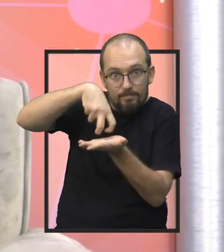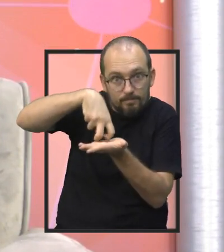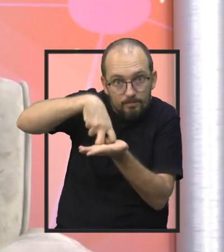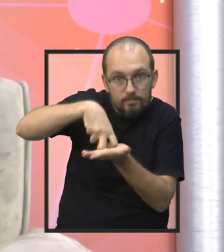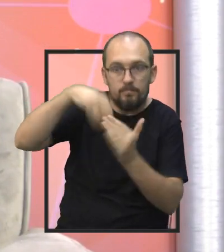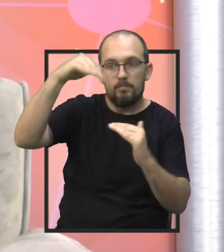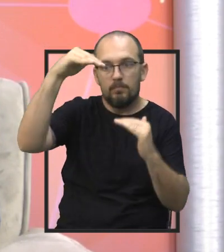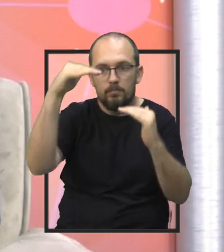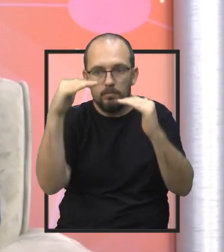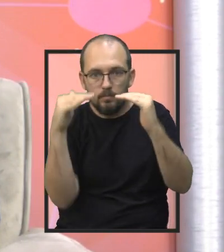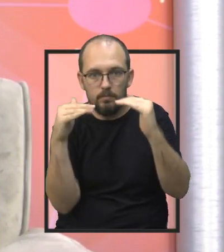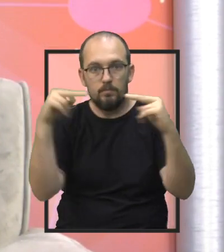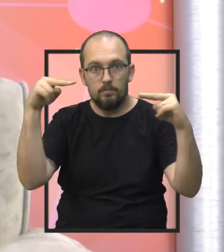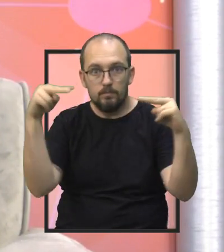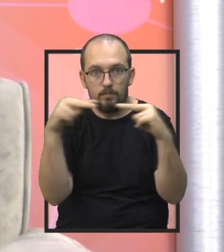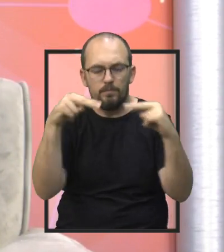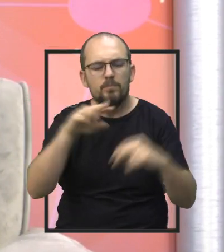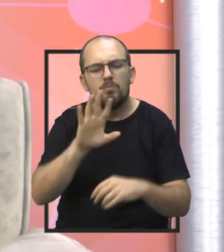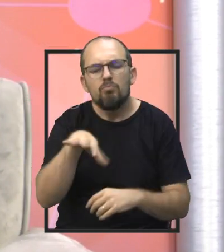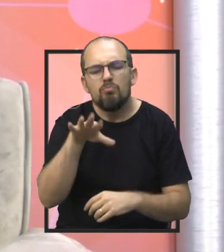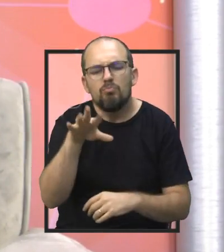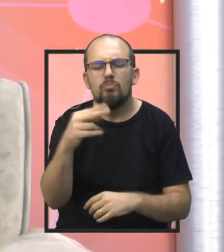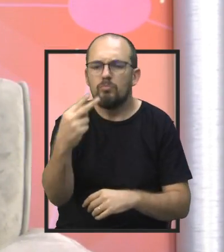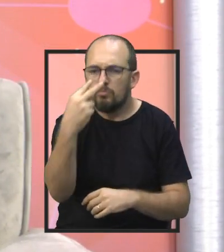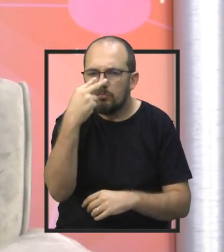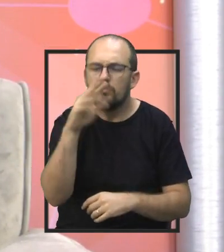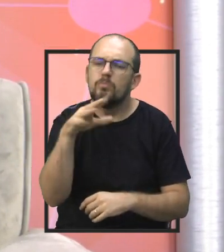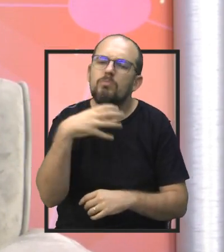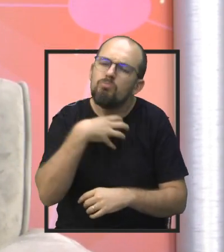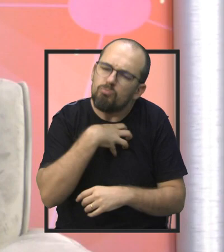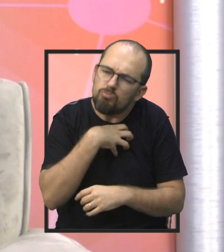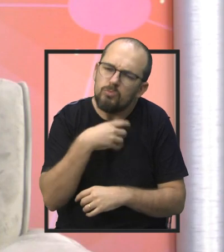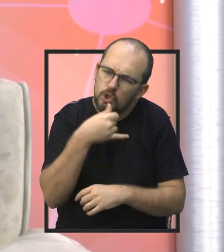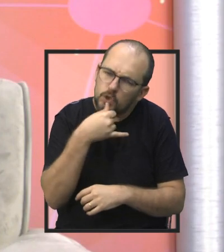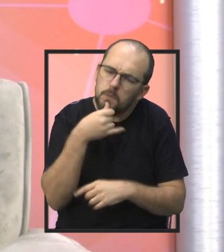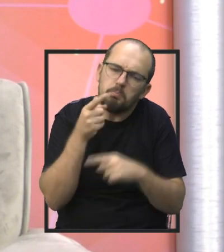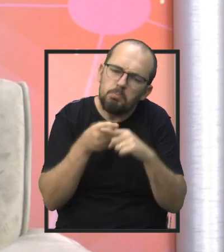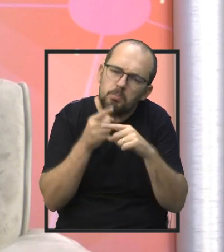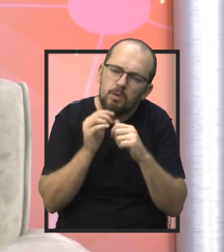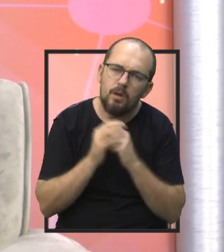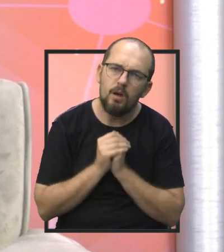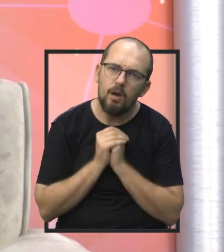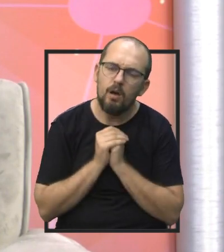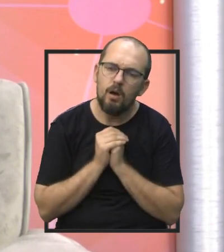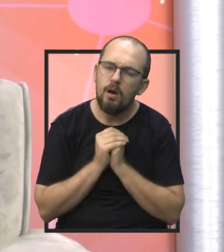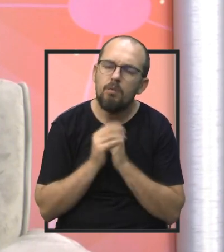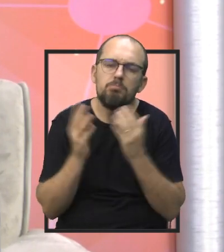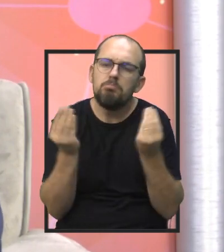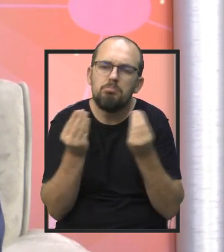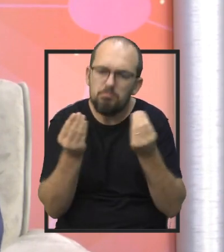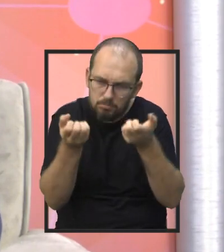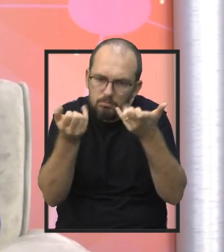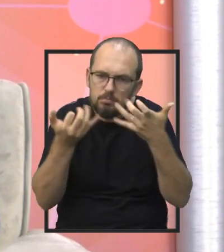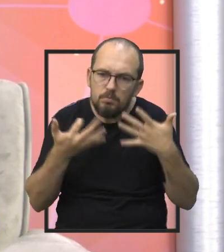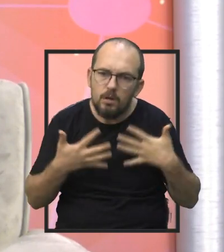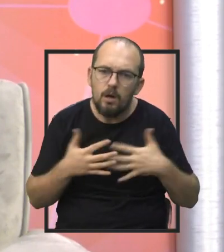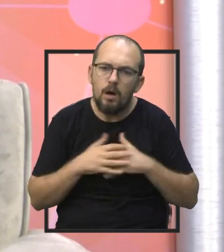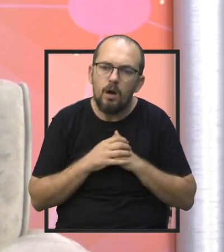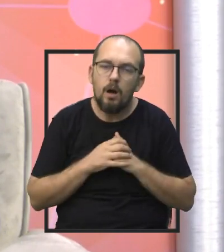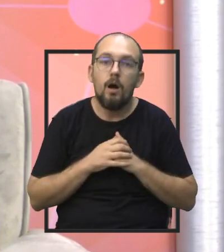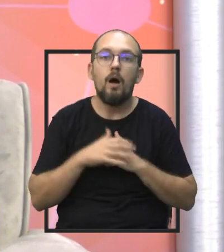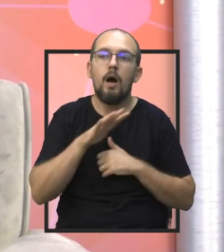sinto que você está triste, que você está diferente, o que está acontecendo? Estou aqui para poder te ajudar. Então, assim, a criança se sentir